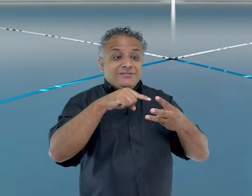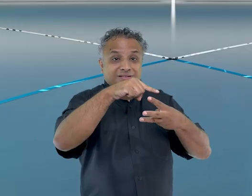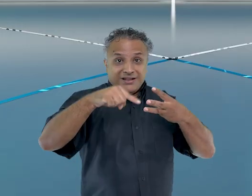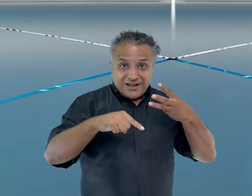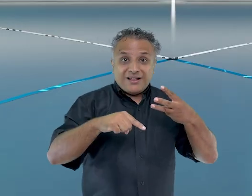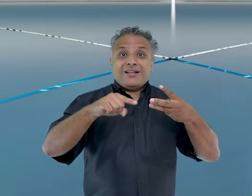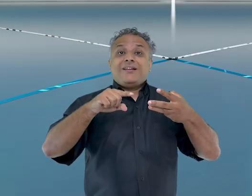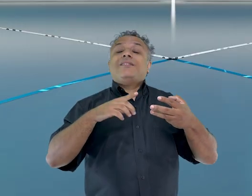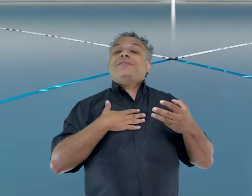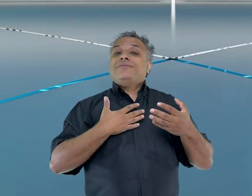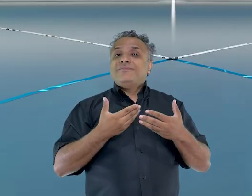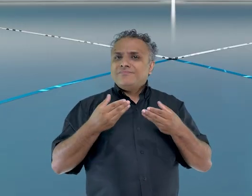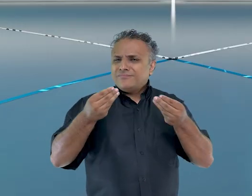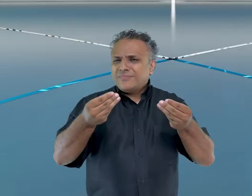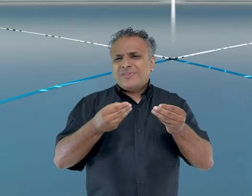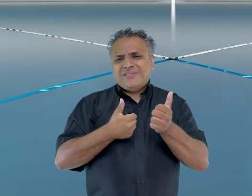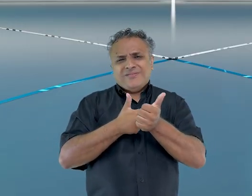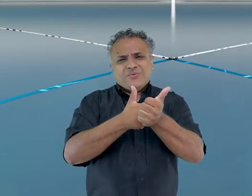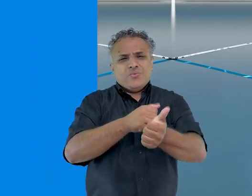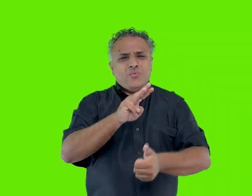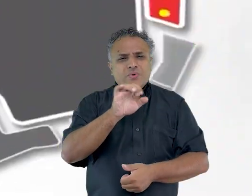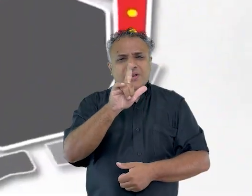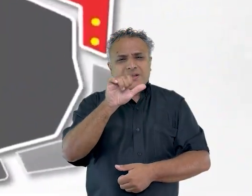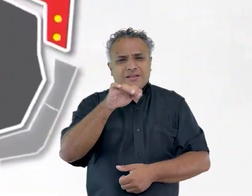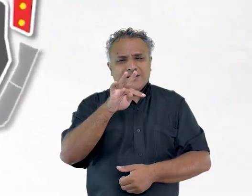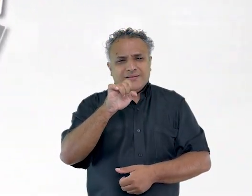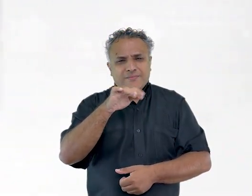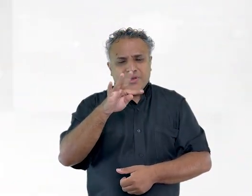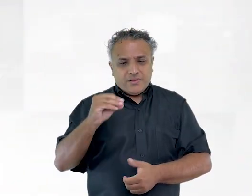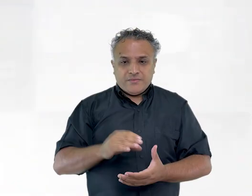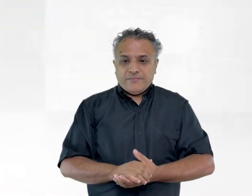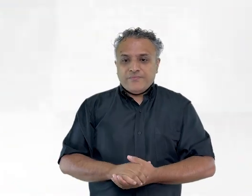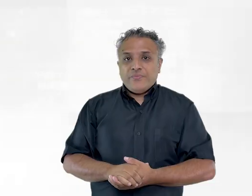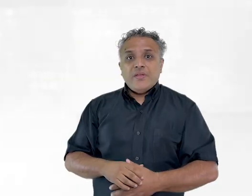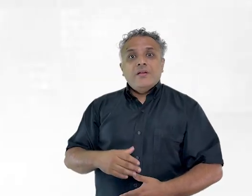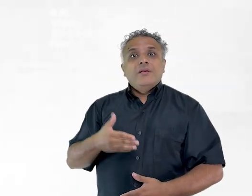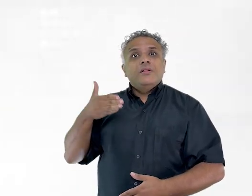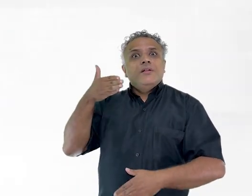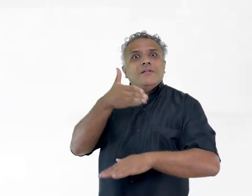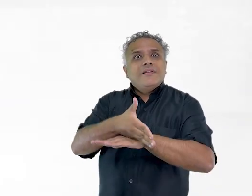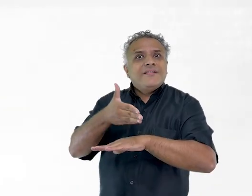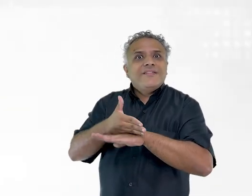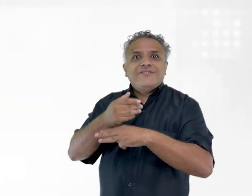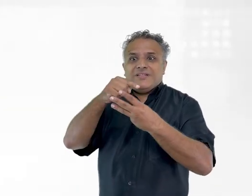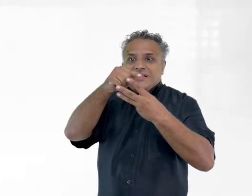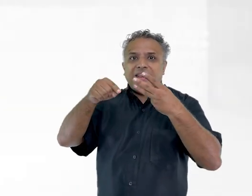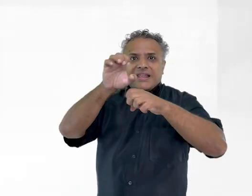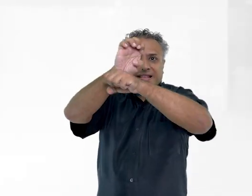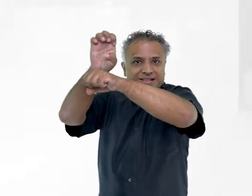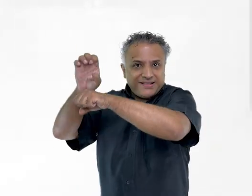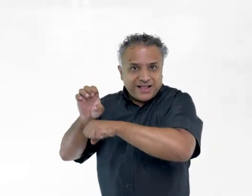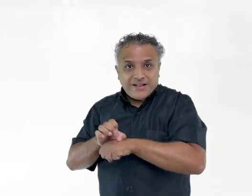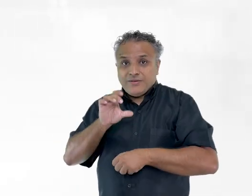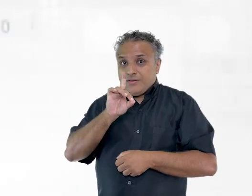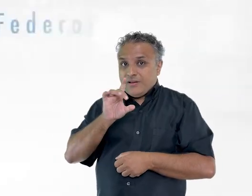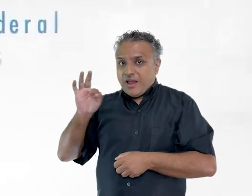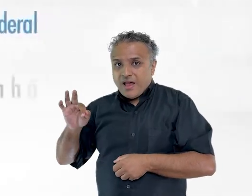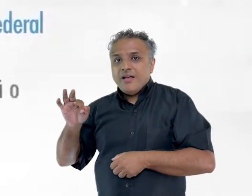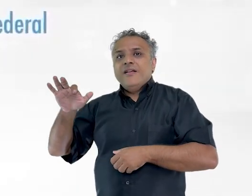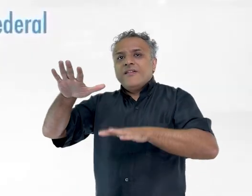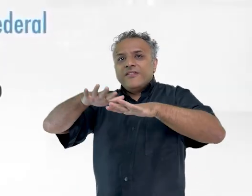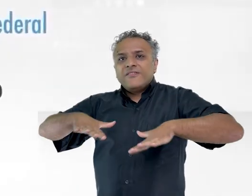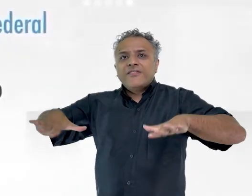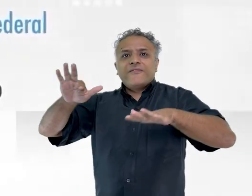poderes. Acompanhe com William Nascimento. Presente em 13 estados e no Distrito Federal, o Tribunal